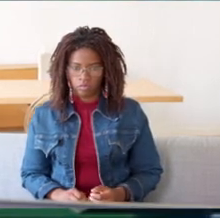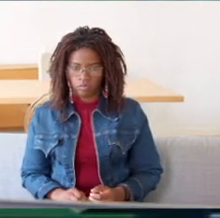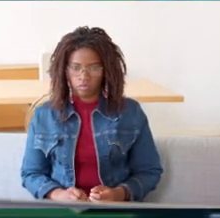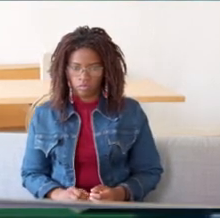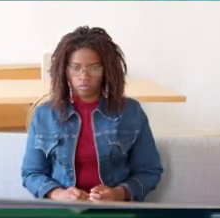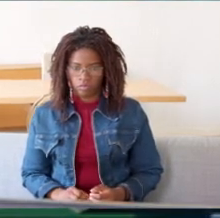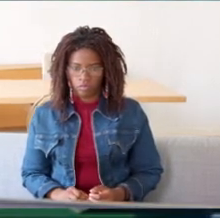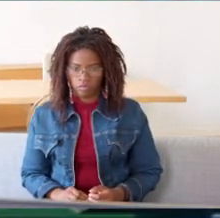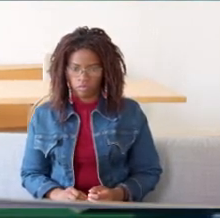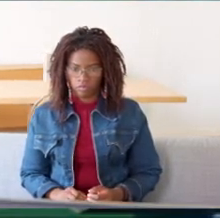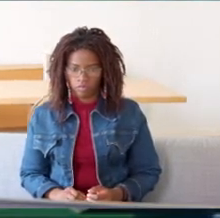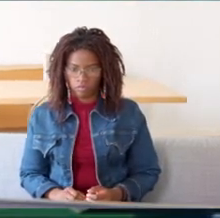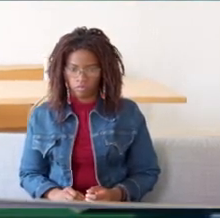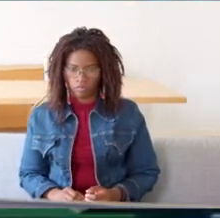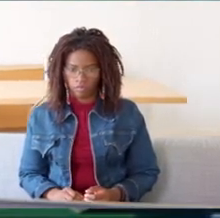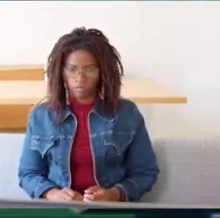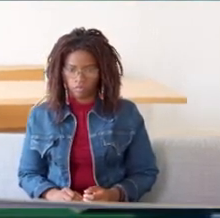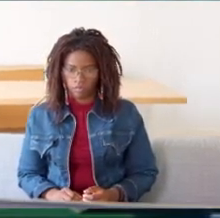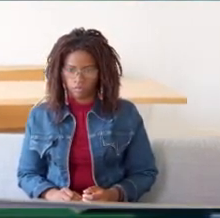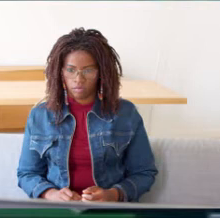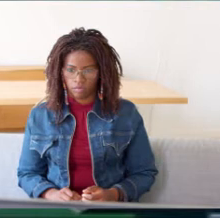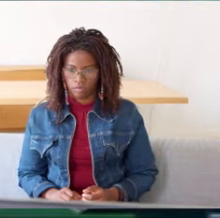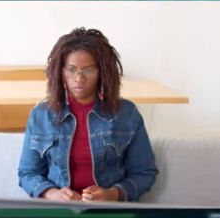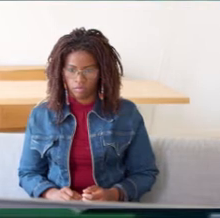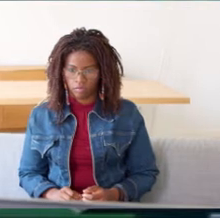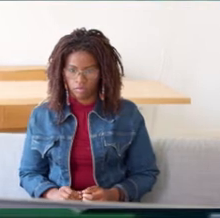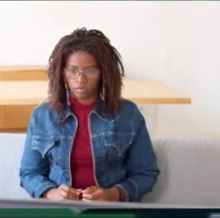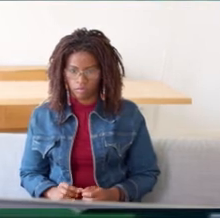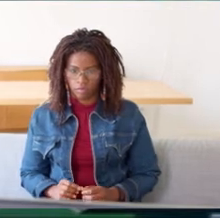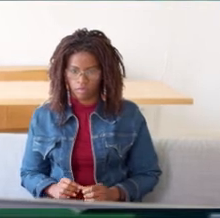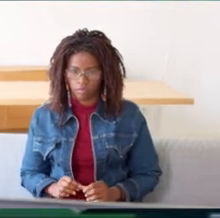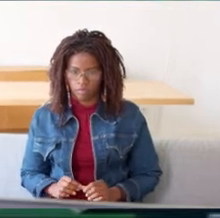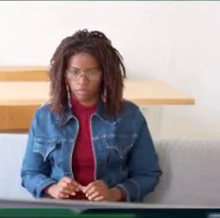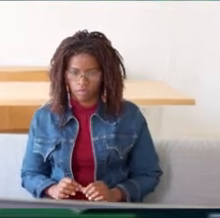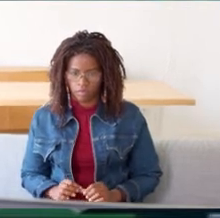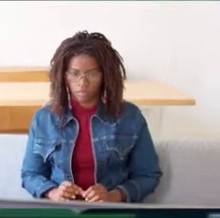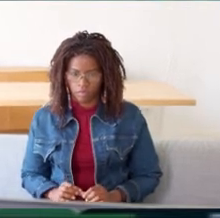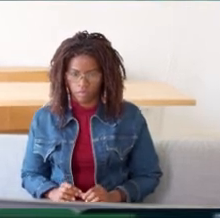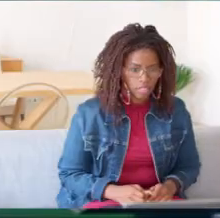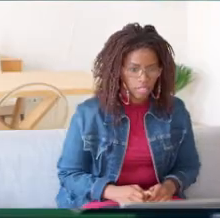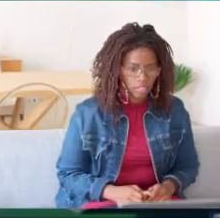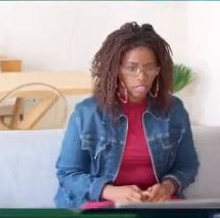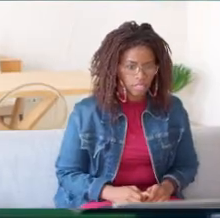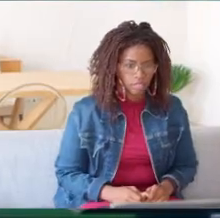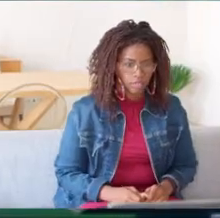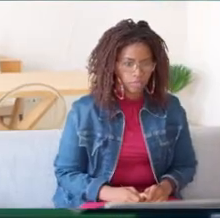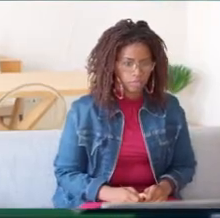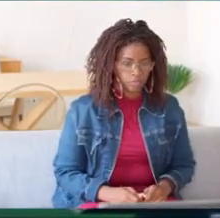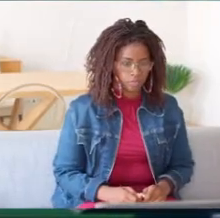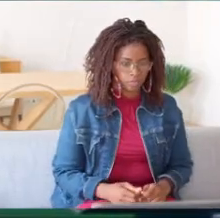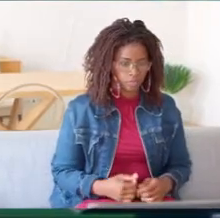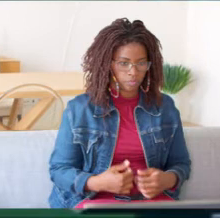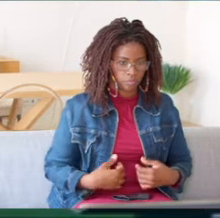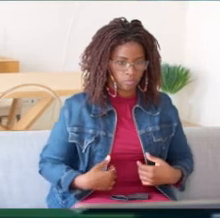interesse Solar do jogo Alves ainda não estava disposição e o Gustavo Henrique e talvez ele jogasse se o jogo estivesse em condições quando ele